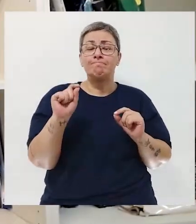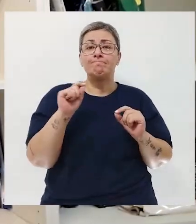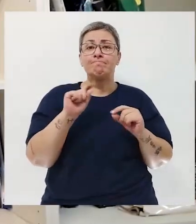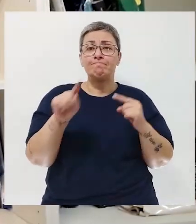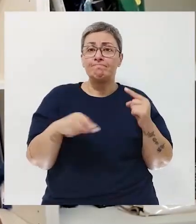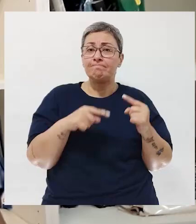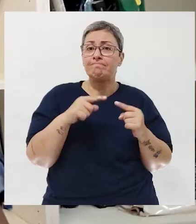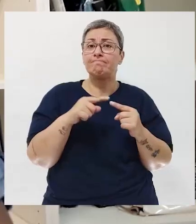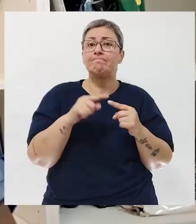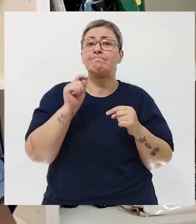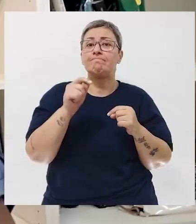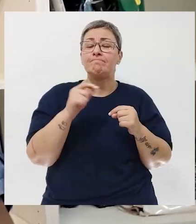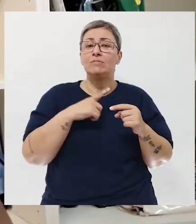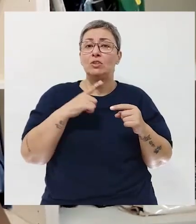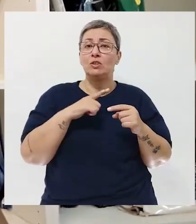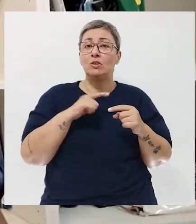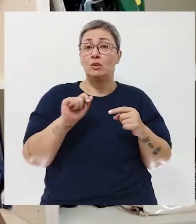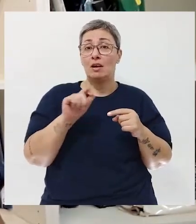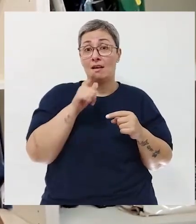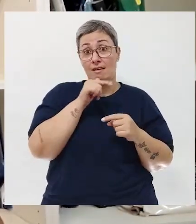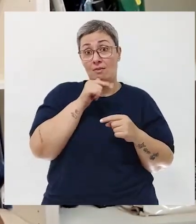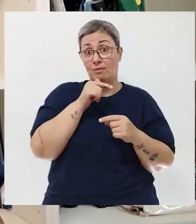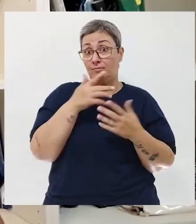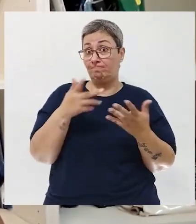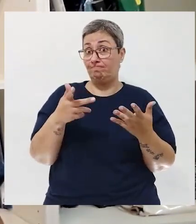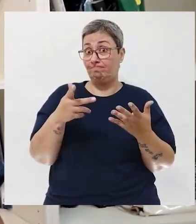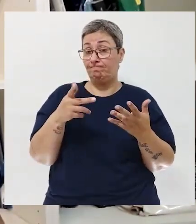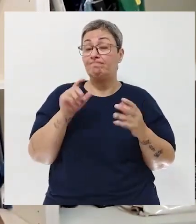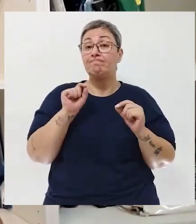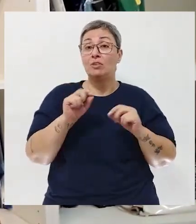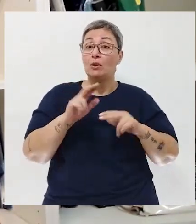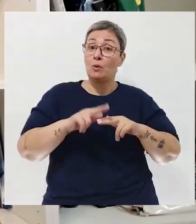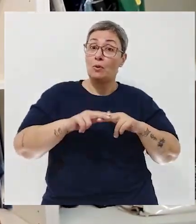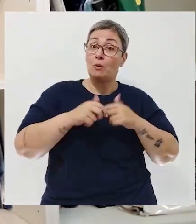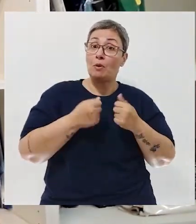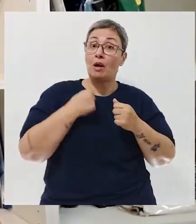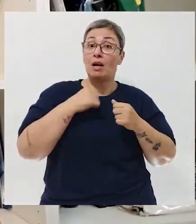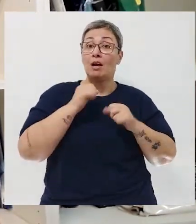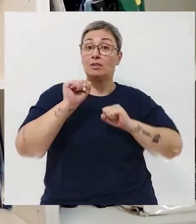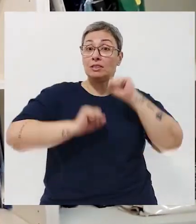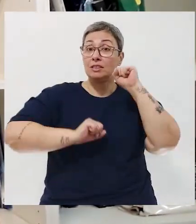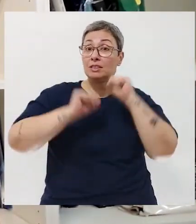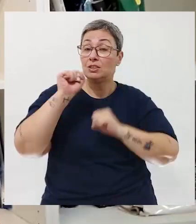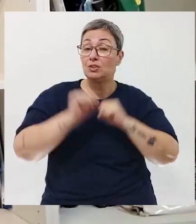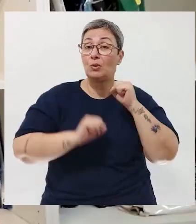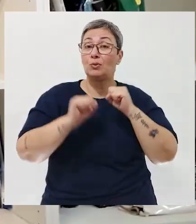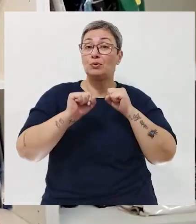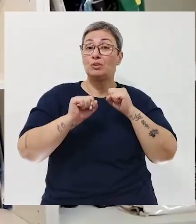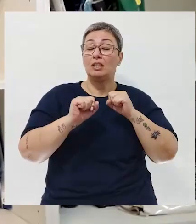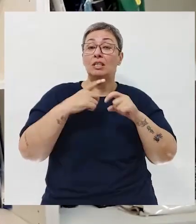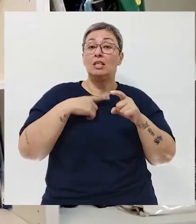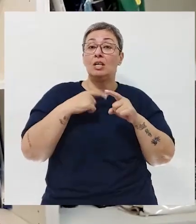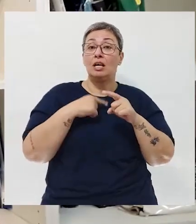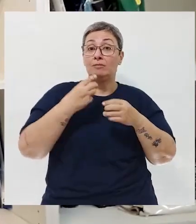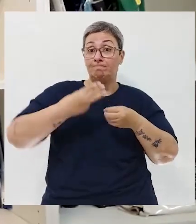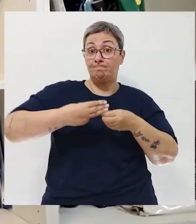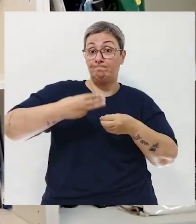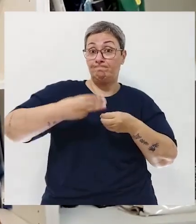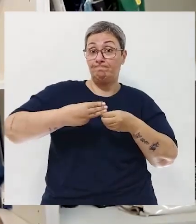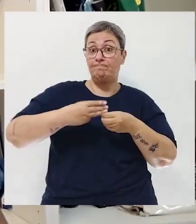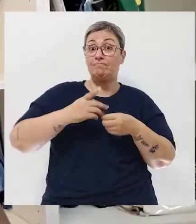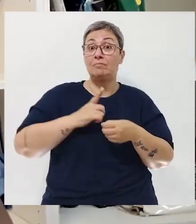em relação aos recursos hídricos? Devido à industrialização ocorrida no